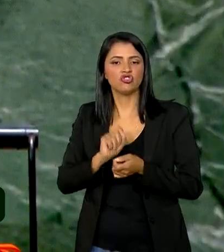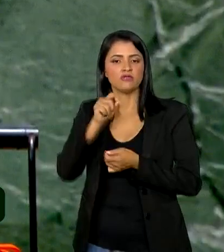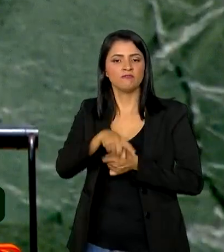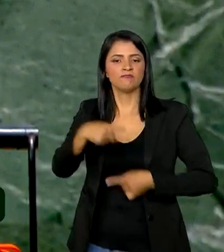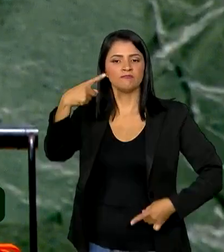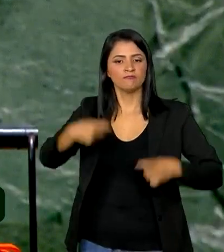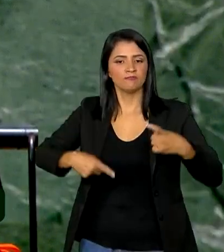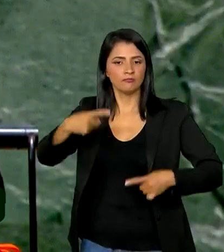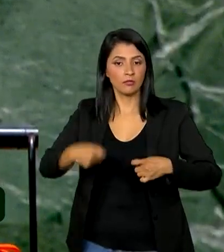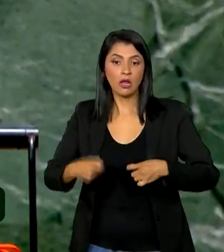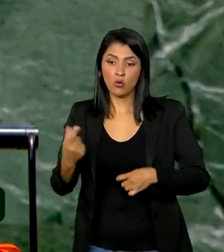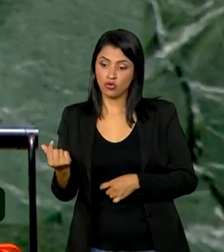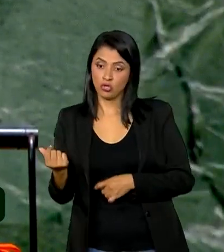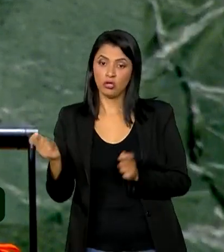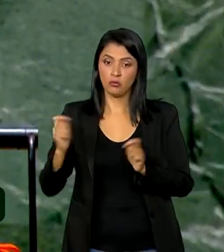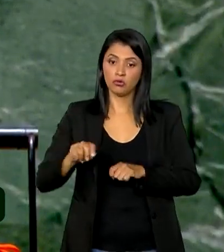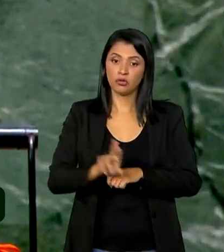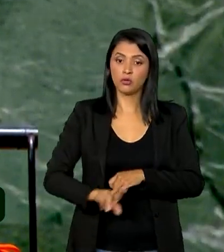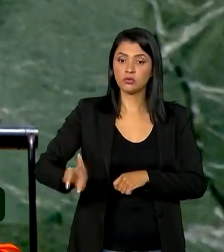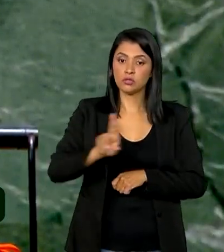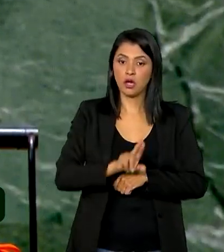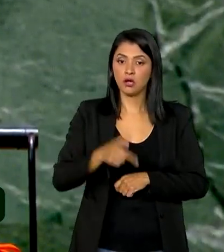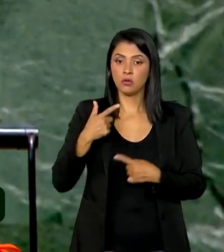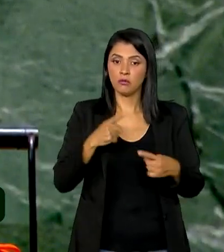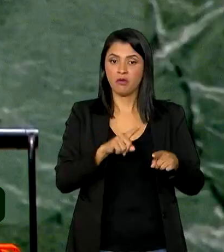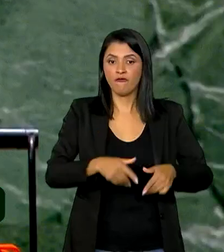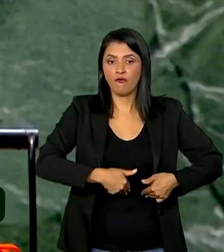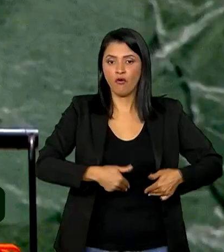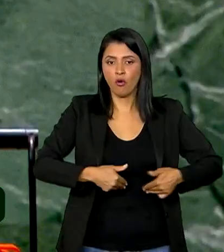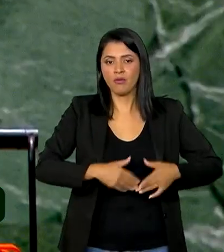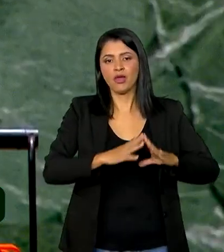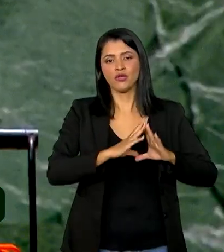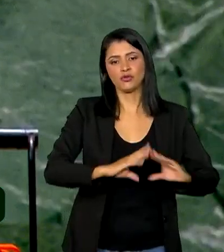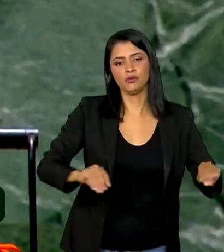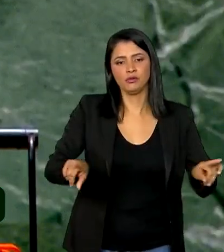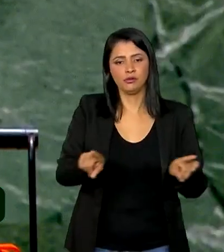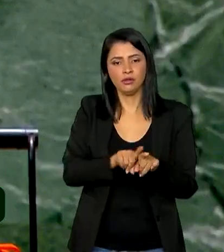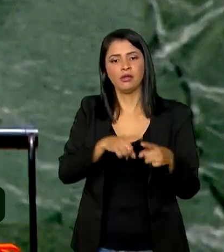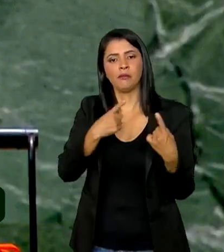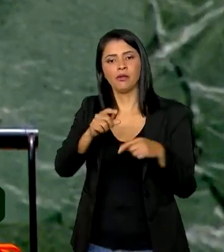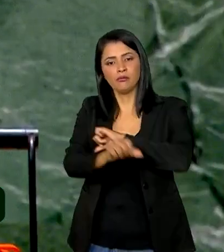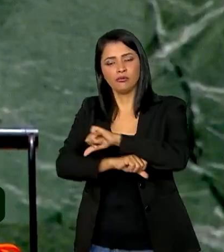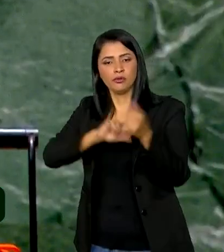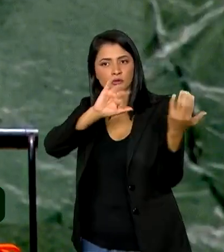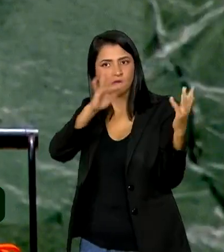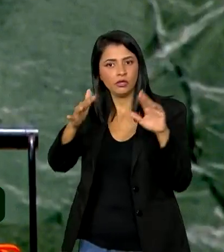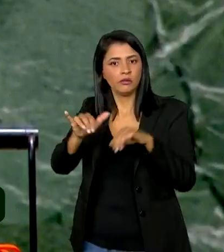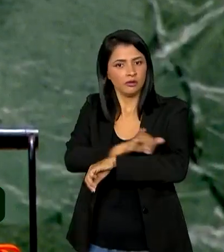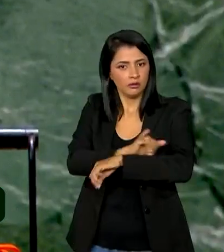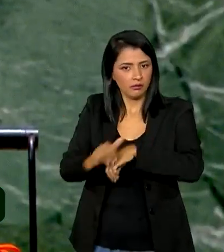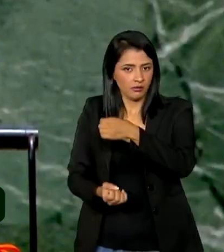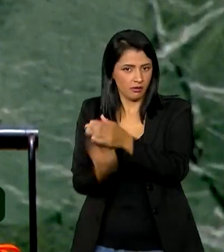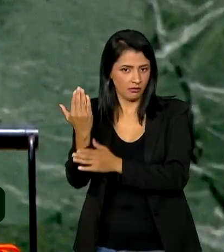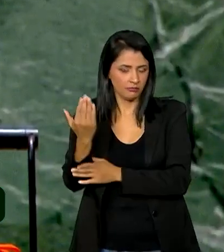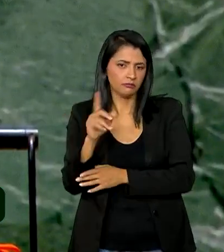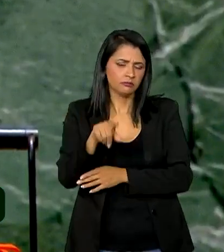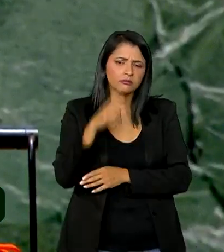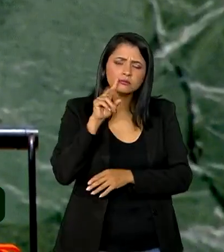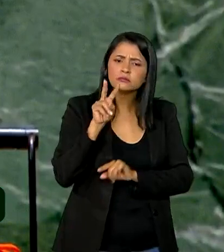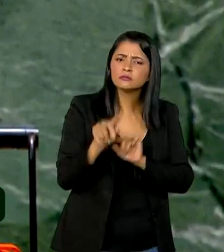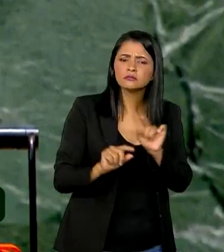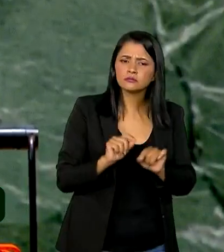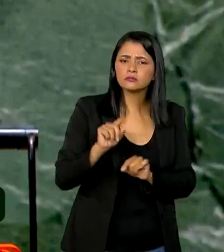recursos poderiam ter sido utilizados para combater a fome e enfrentar a mudança do clima. O que se vê é